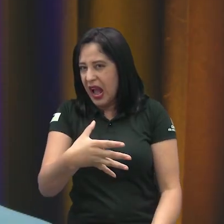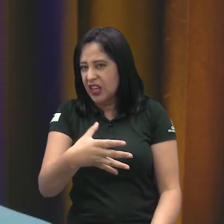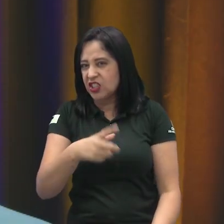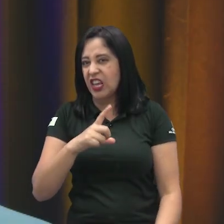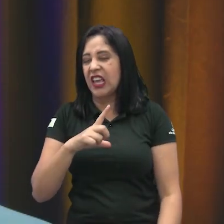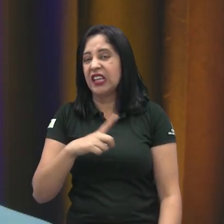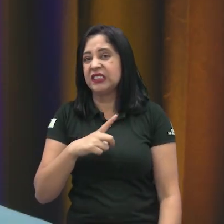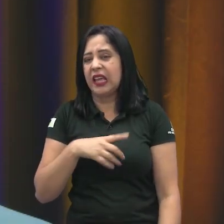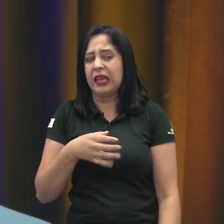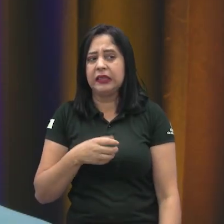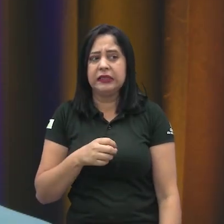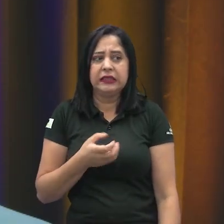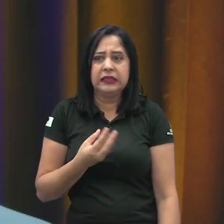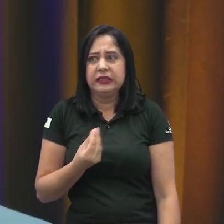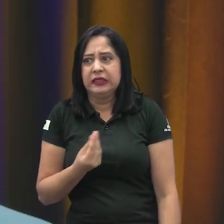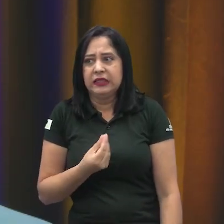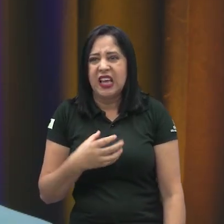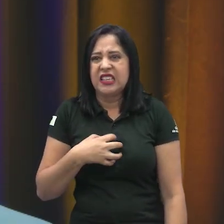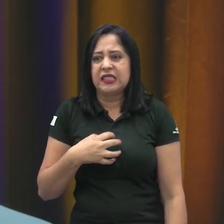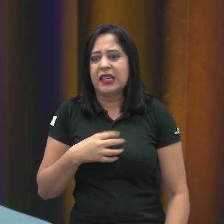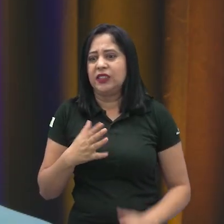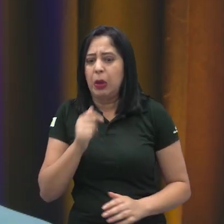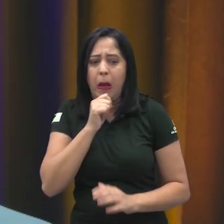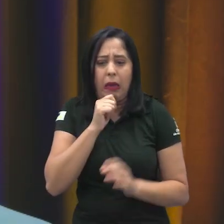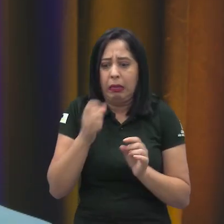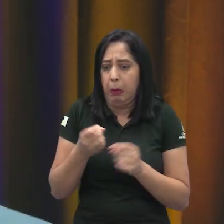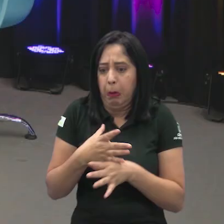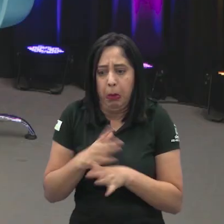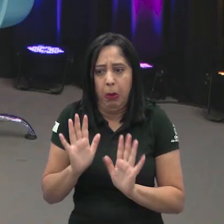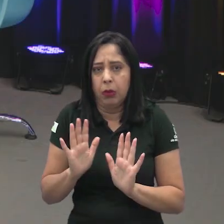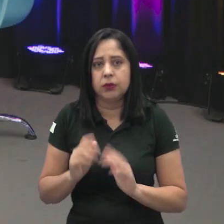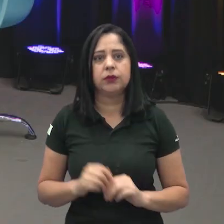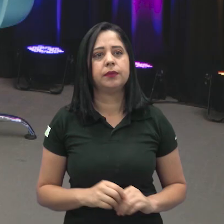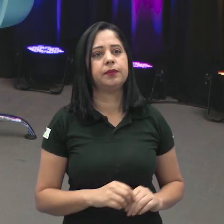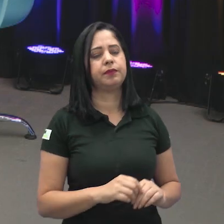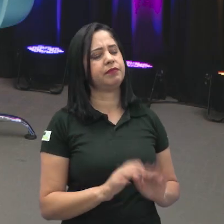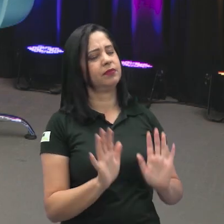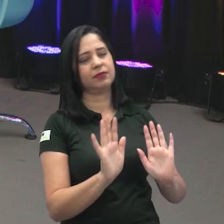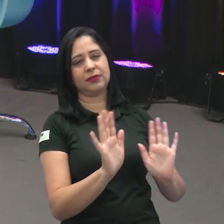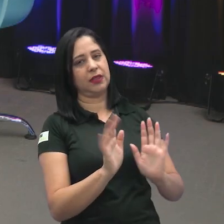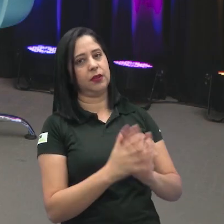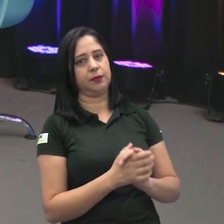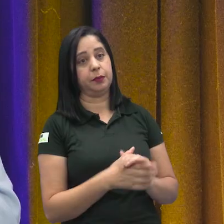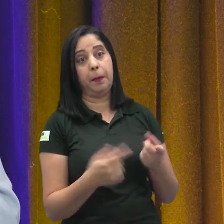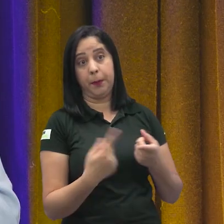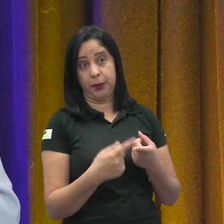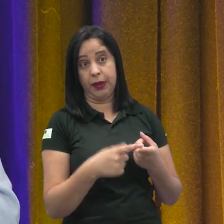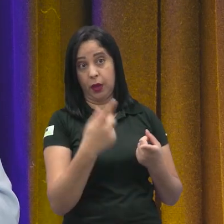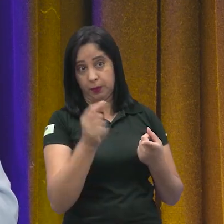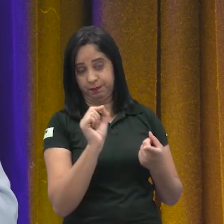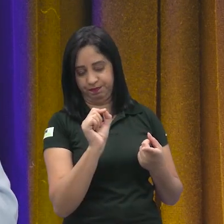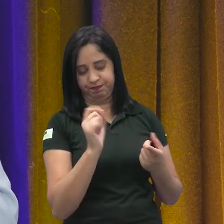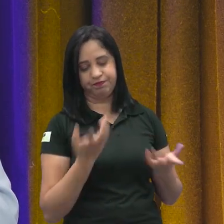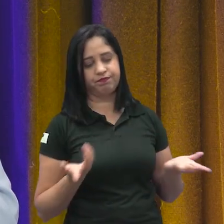ele se acha não está pronto para o próximo nível? Não necessariamente. Por